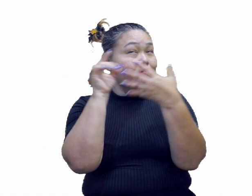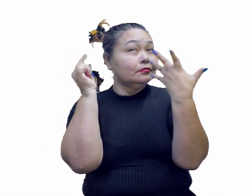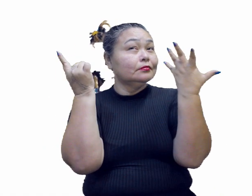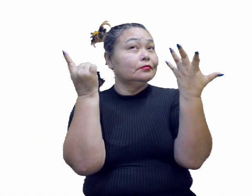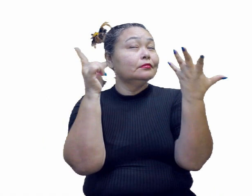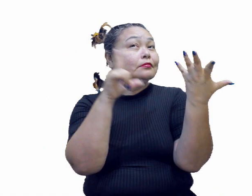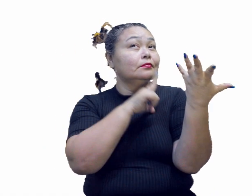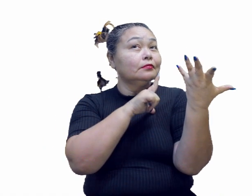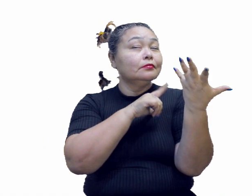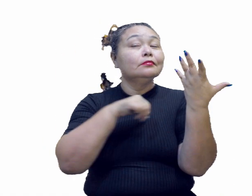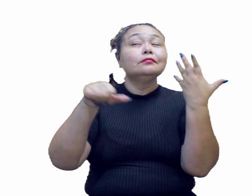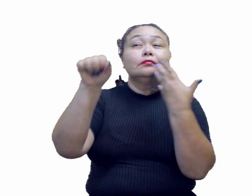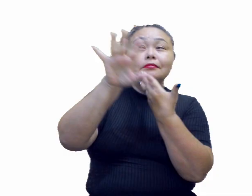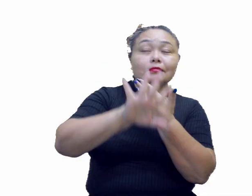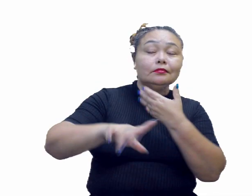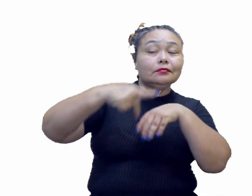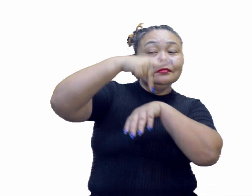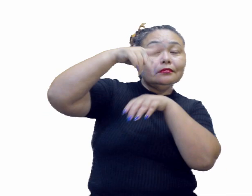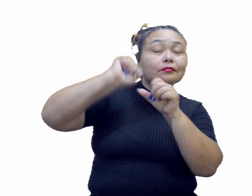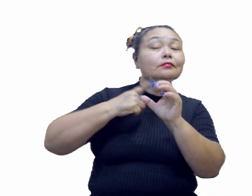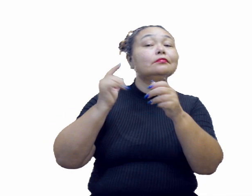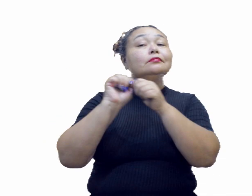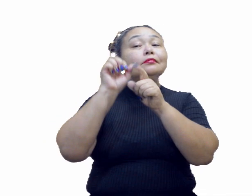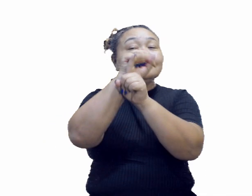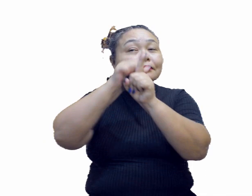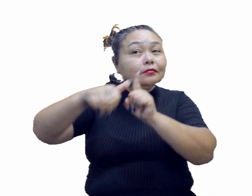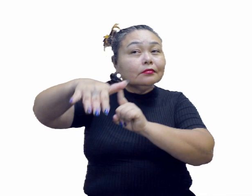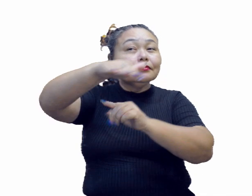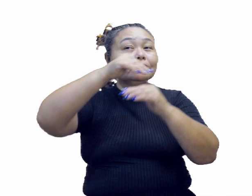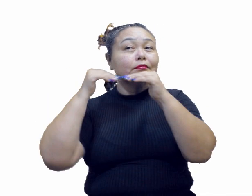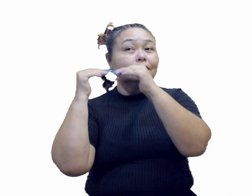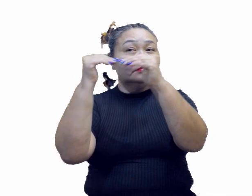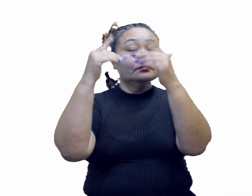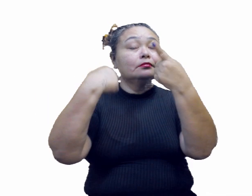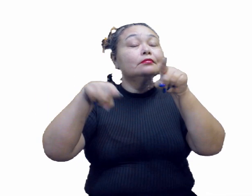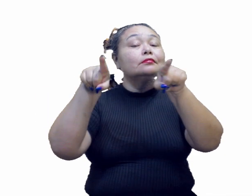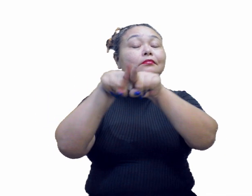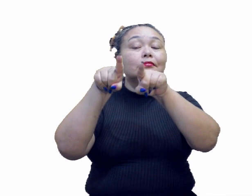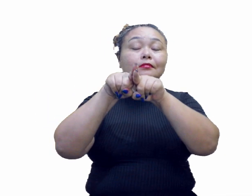Ideias do nacionalismo, do socialismo e do colonialismo.